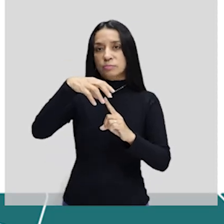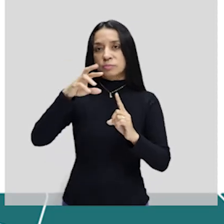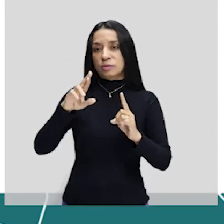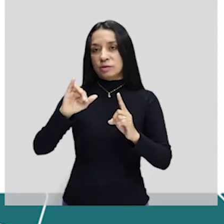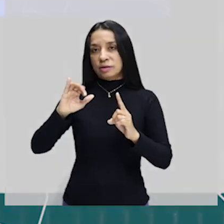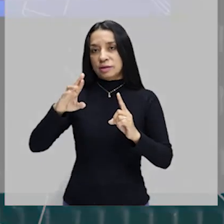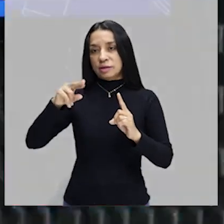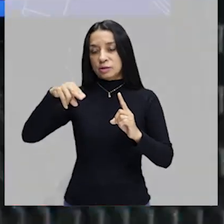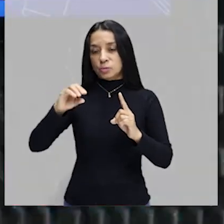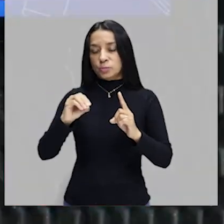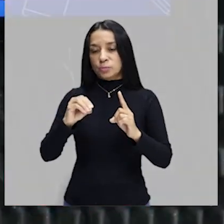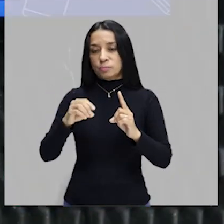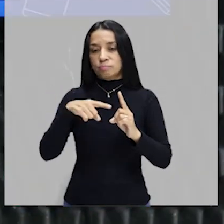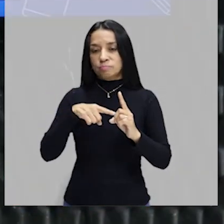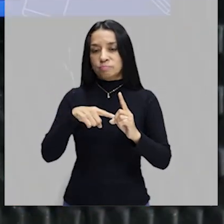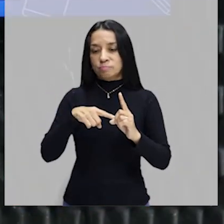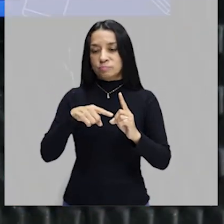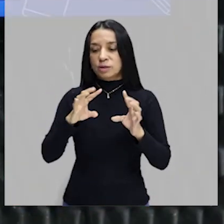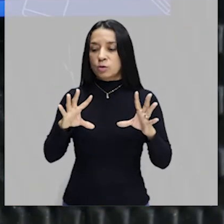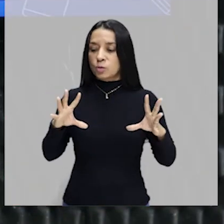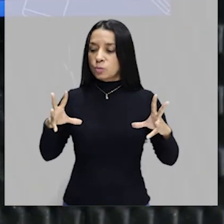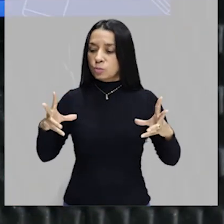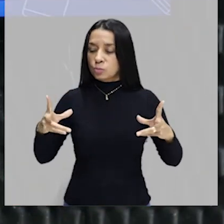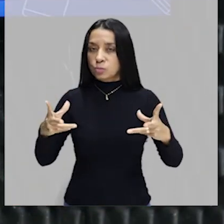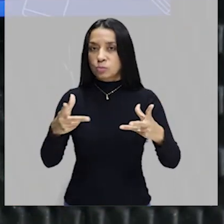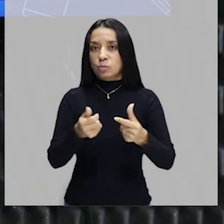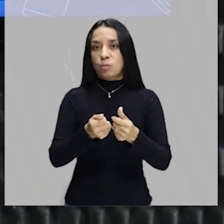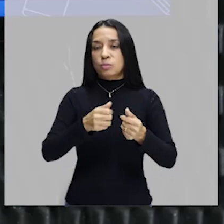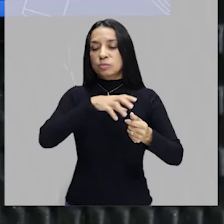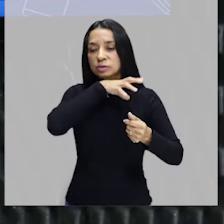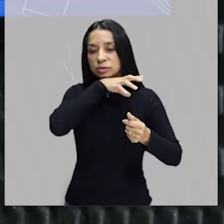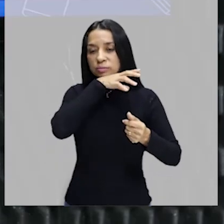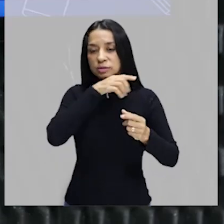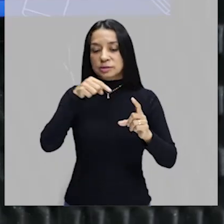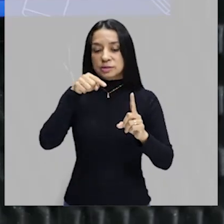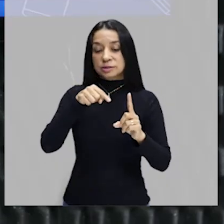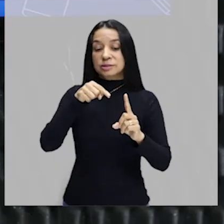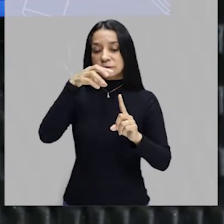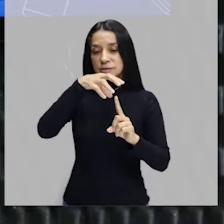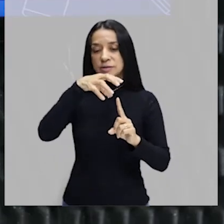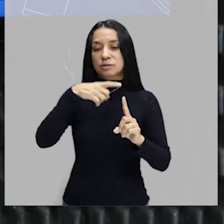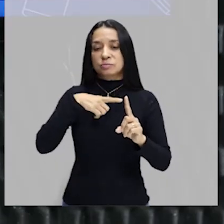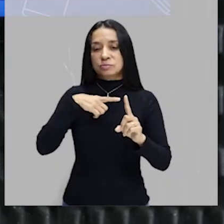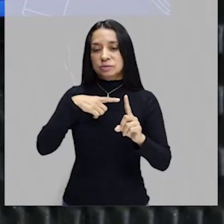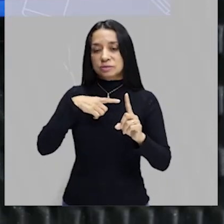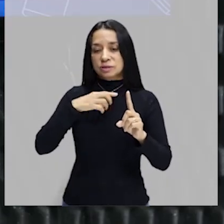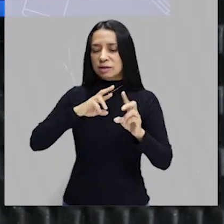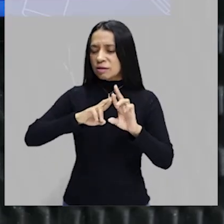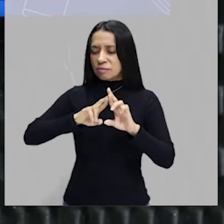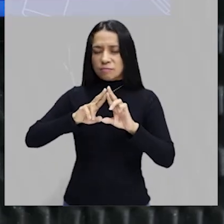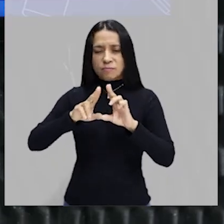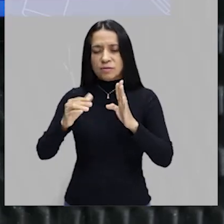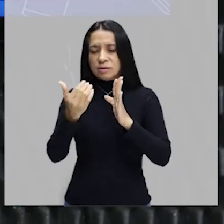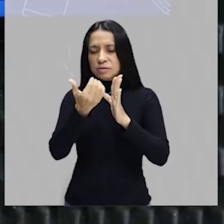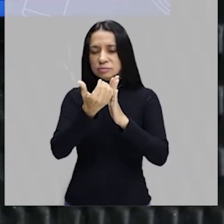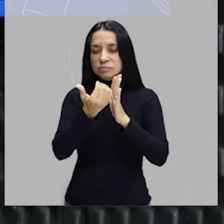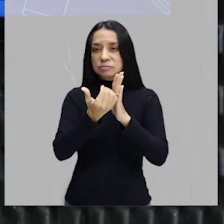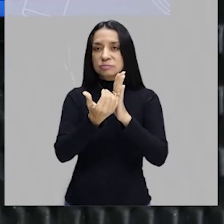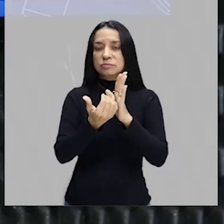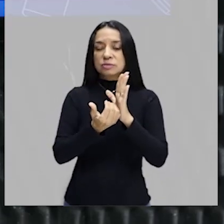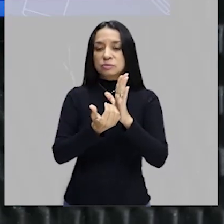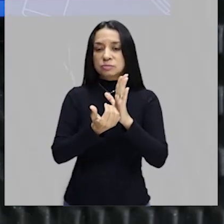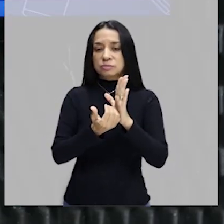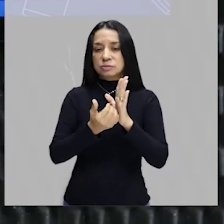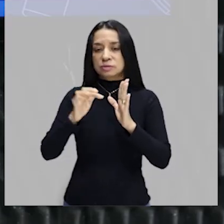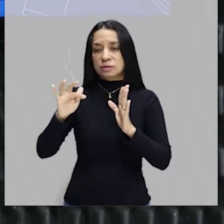reino animalia, inclui todos os animais. Só que dentro do reino animalia tem vários filos. Essa palavrinha aqui é